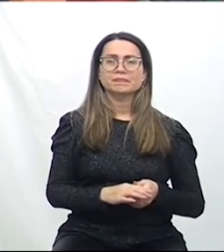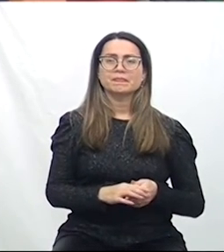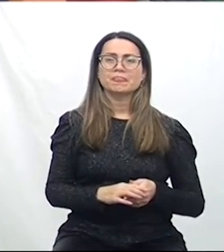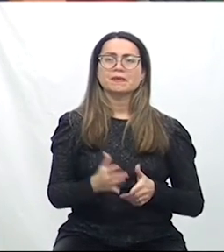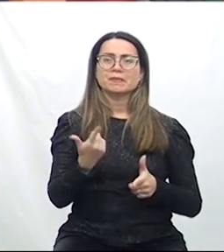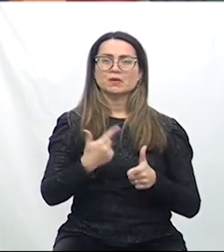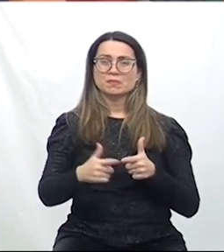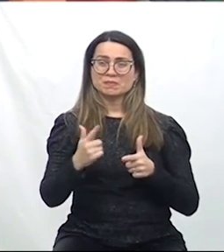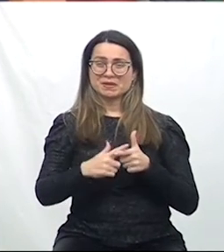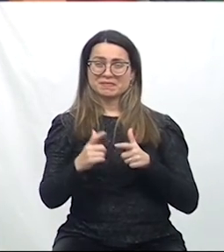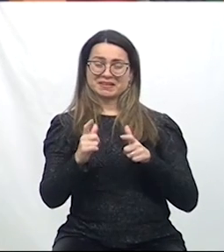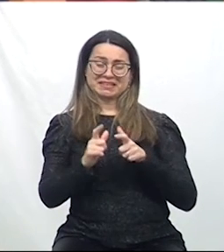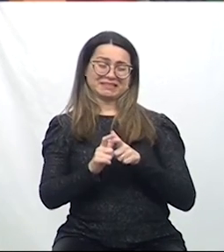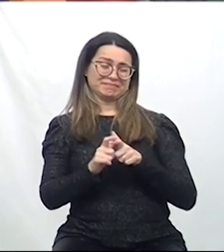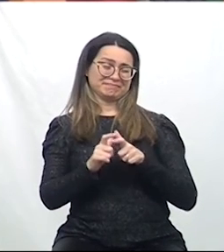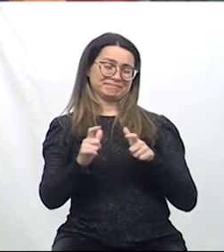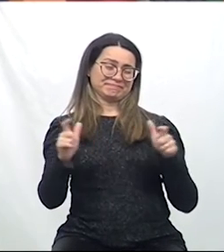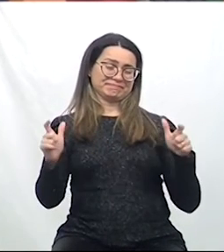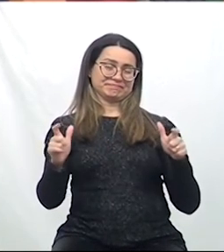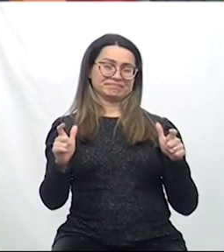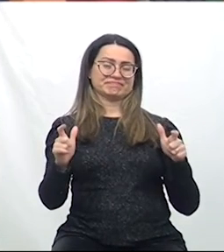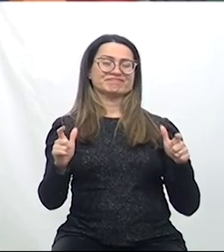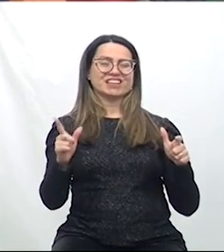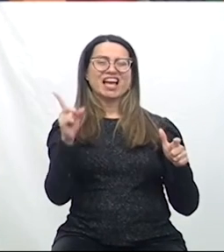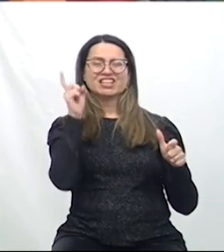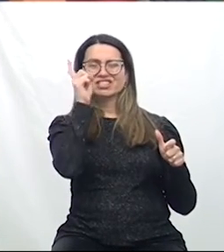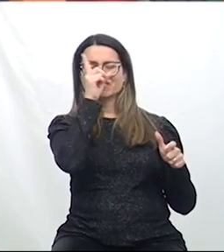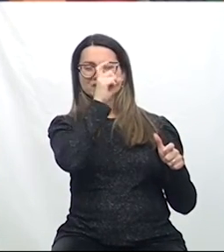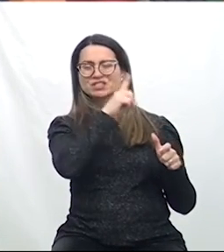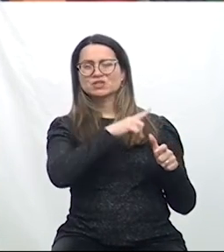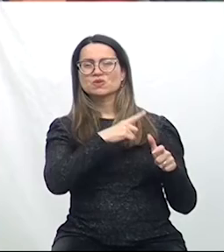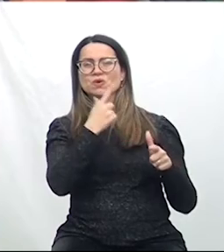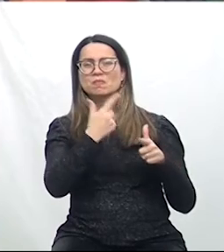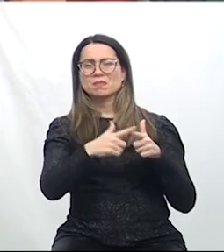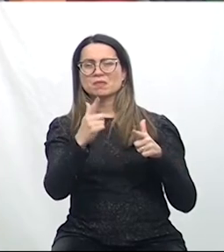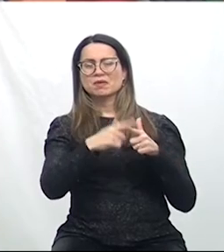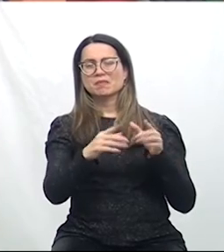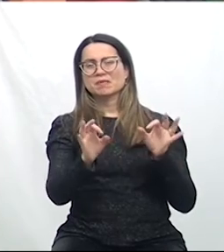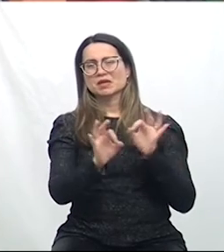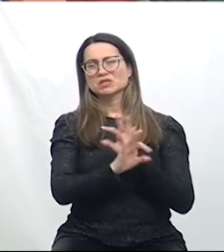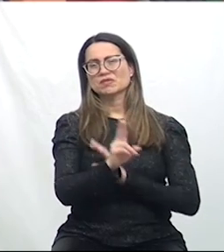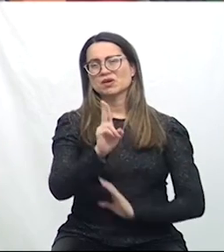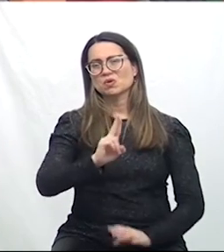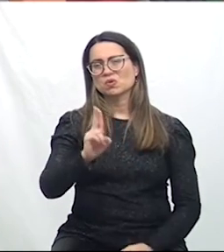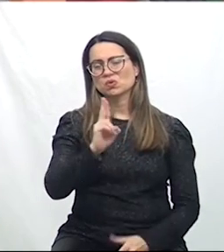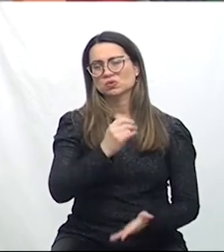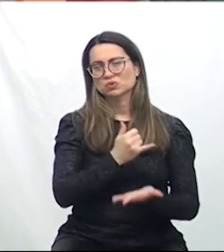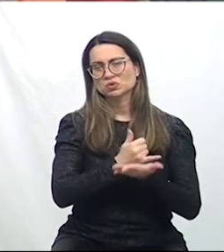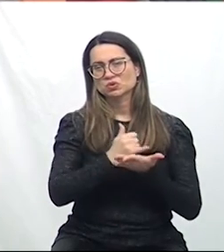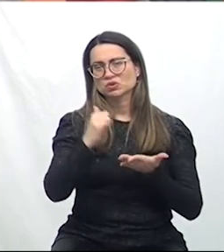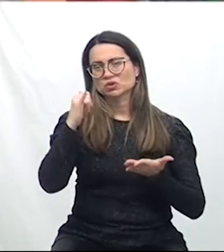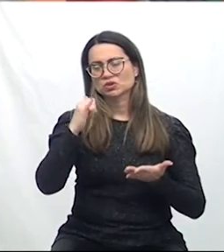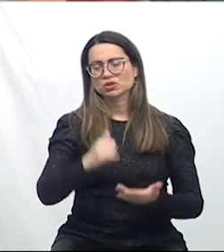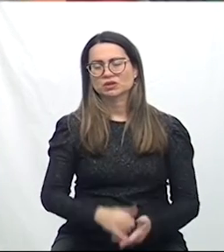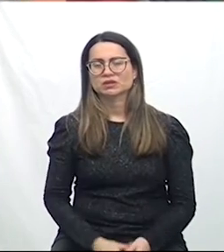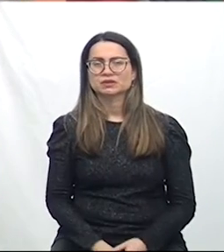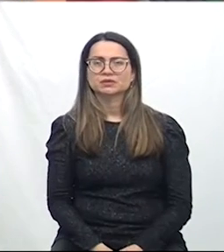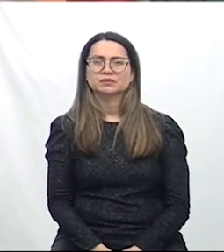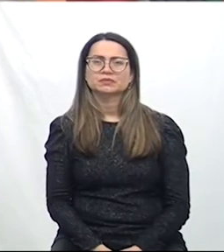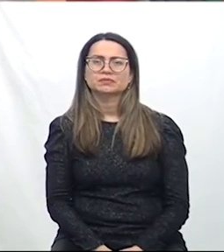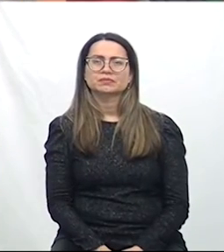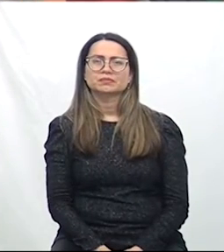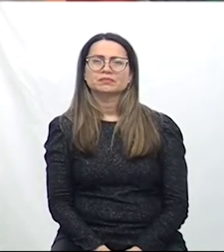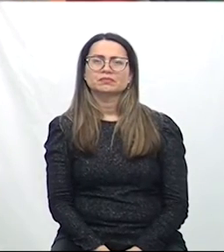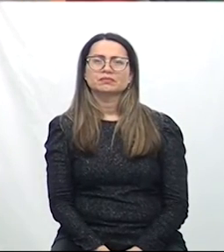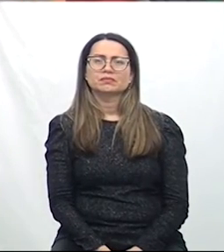gente está muito longe de conseguir resolver o problema do uso de drogas e solucionar a problemática